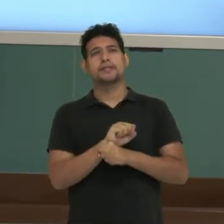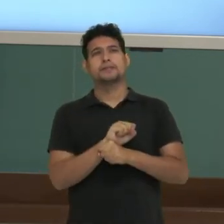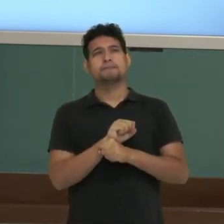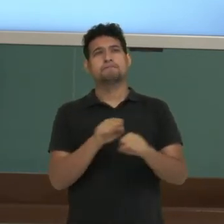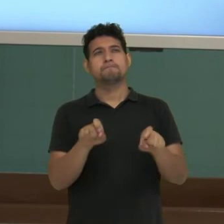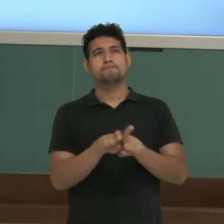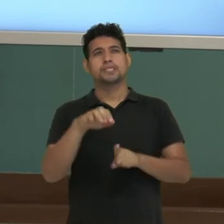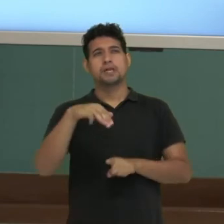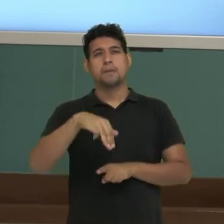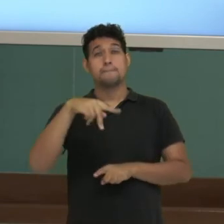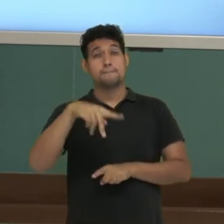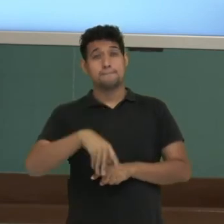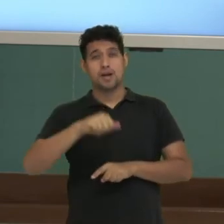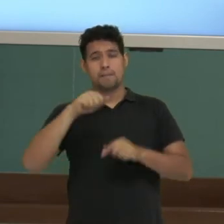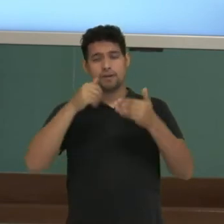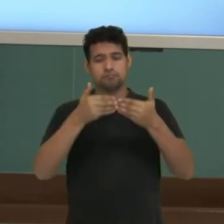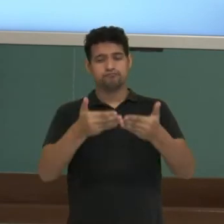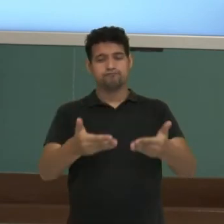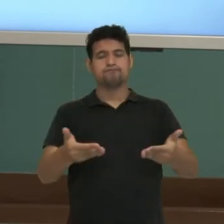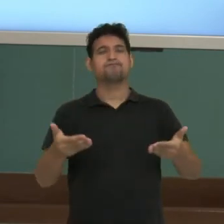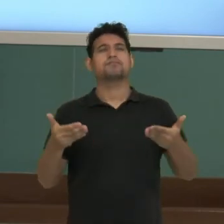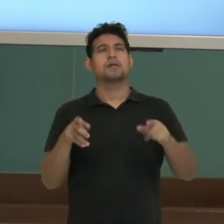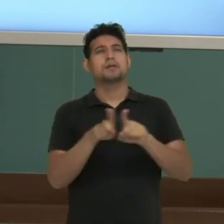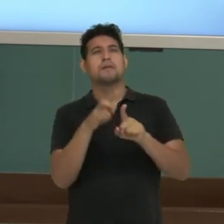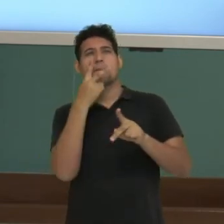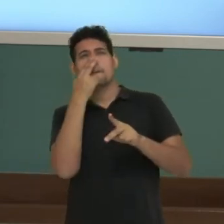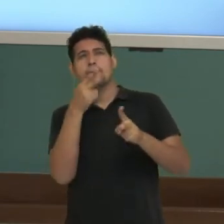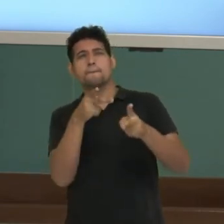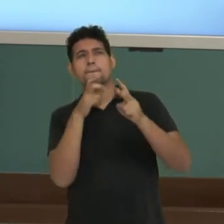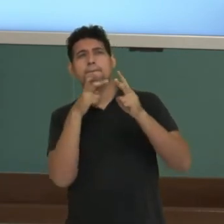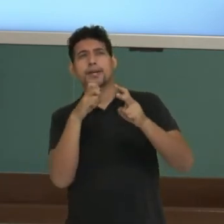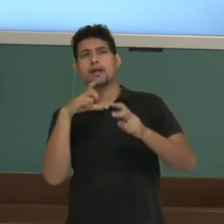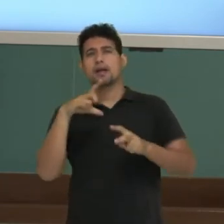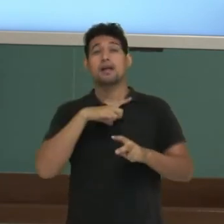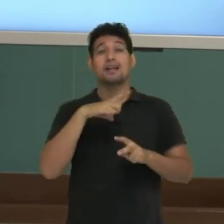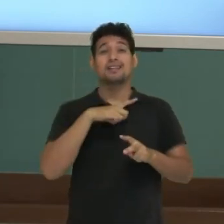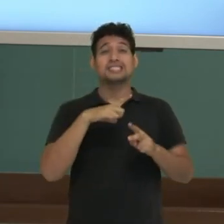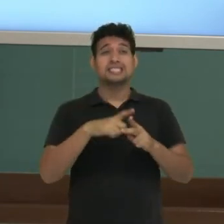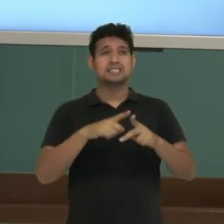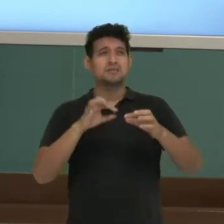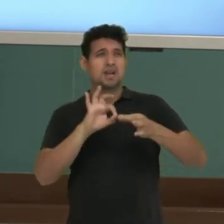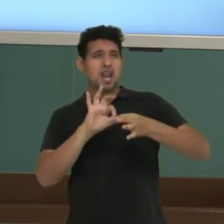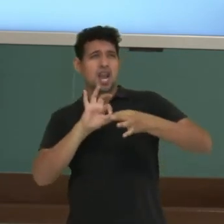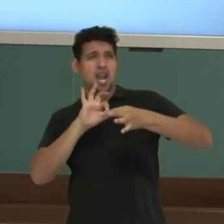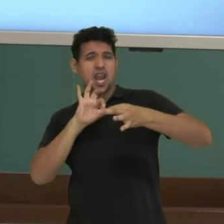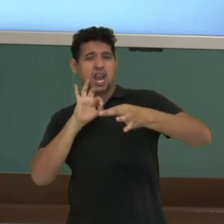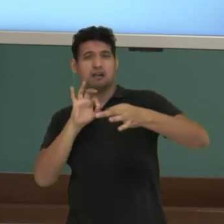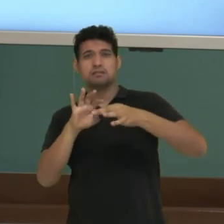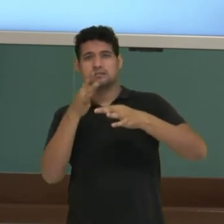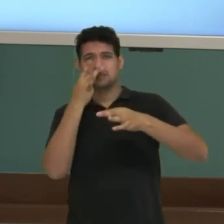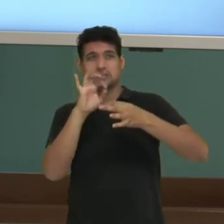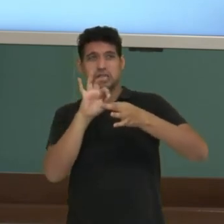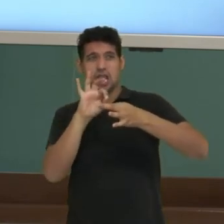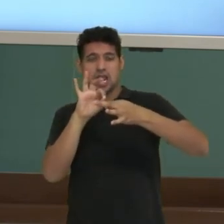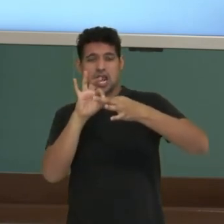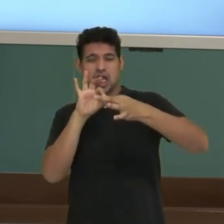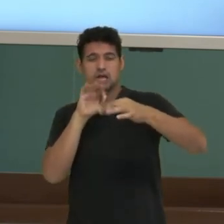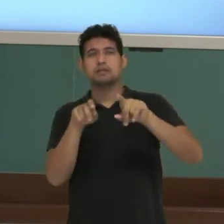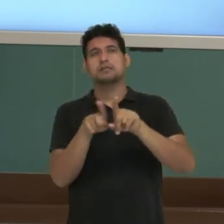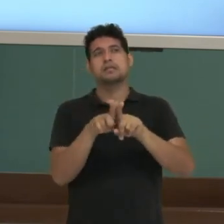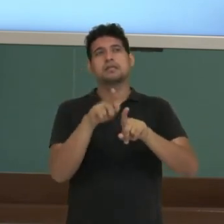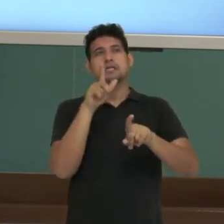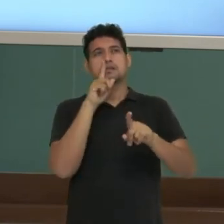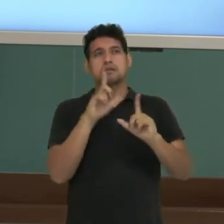mapa literalmente aberto, dando a impressão de que há uma grande distância, a maior possível, entre